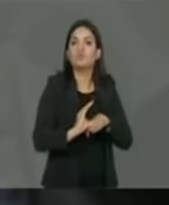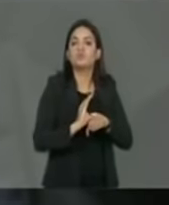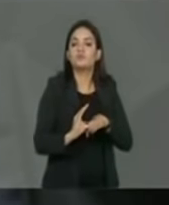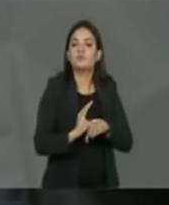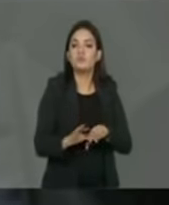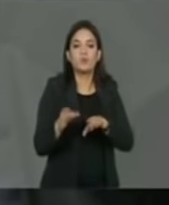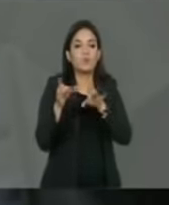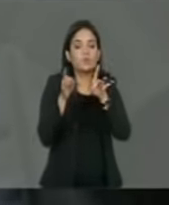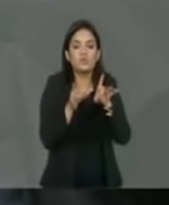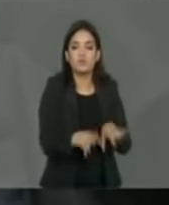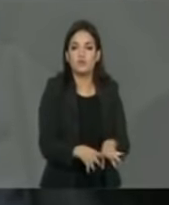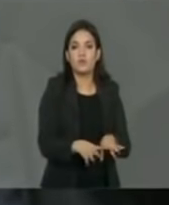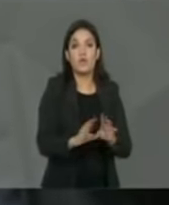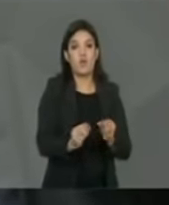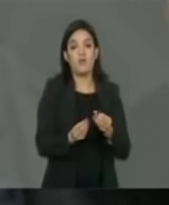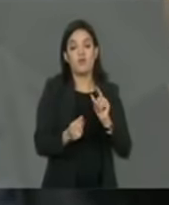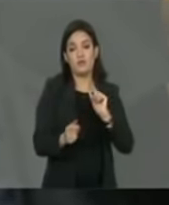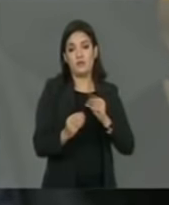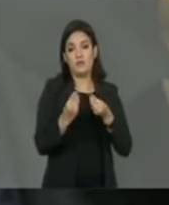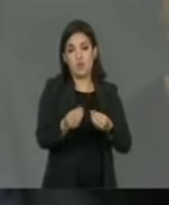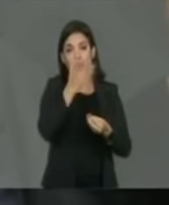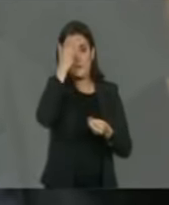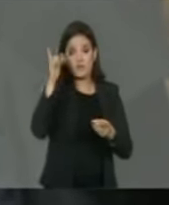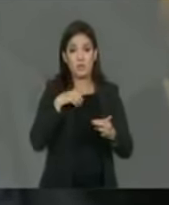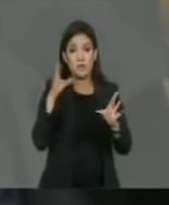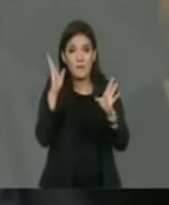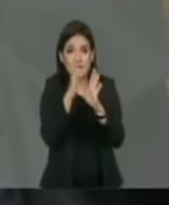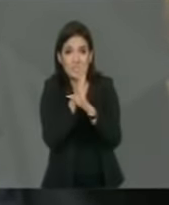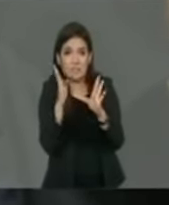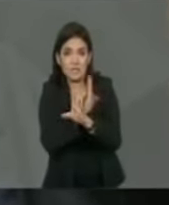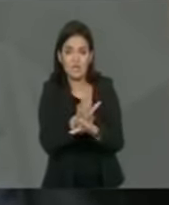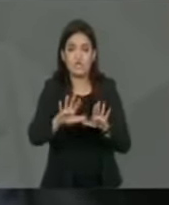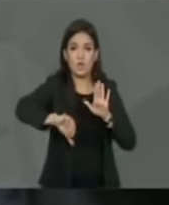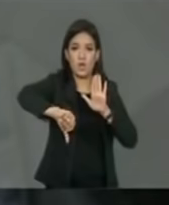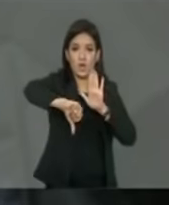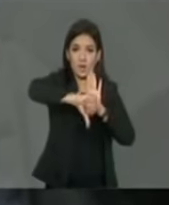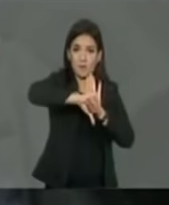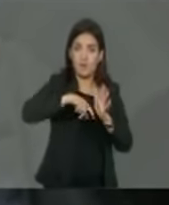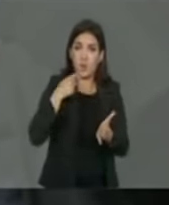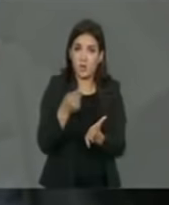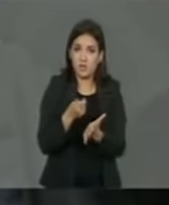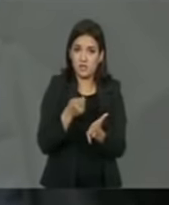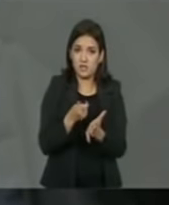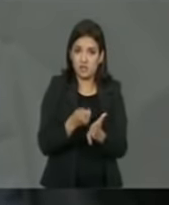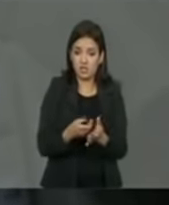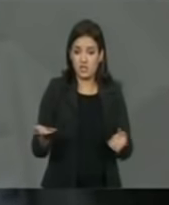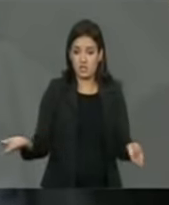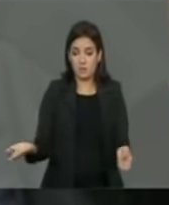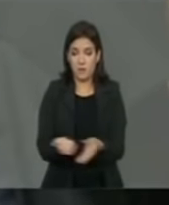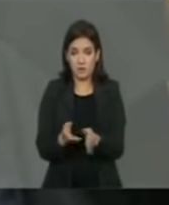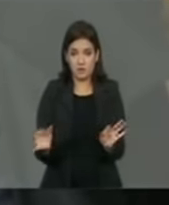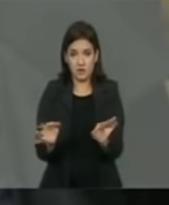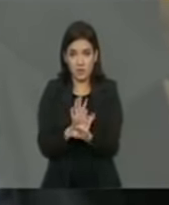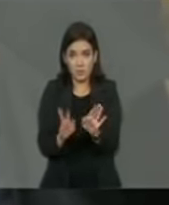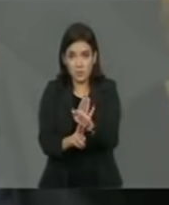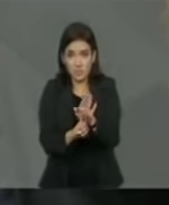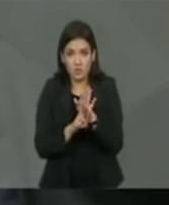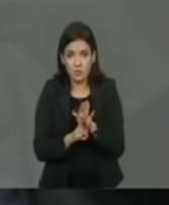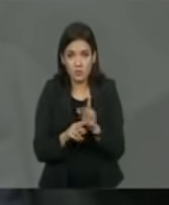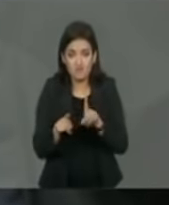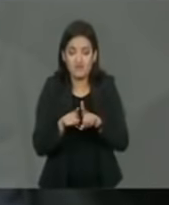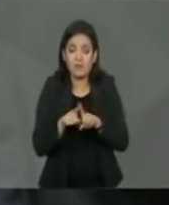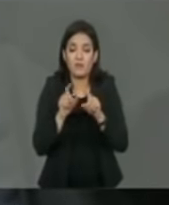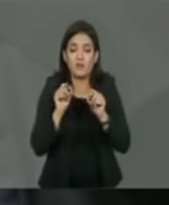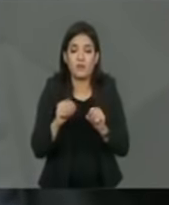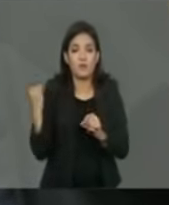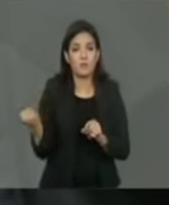aqueles que sofrem perseguição criminal a exigência do texto julgado vincula se à importância constitucional